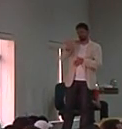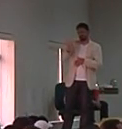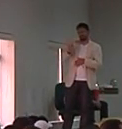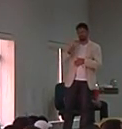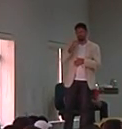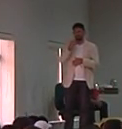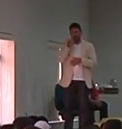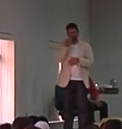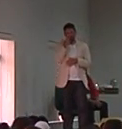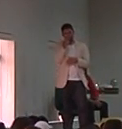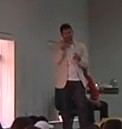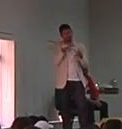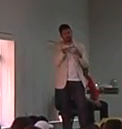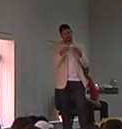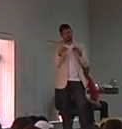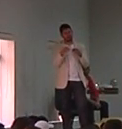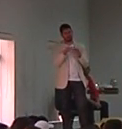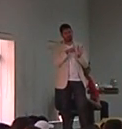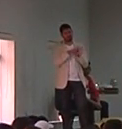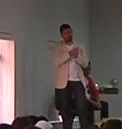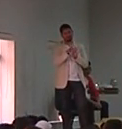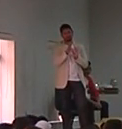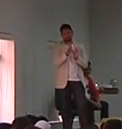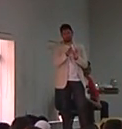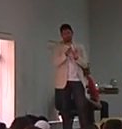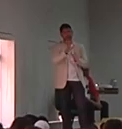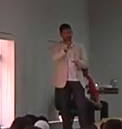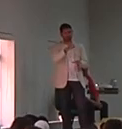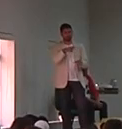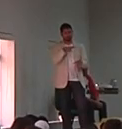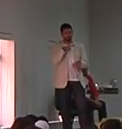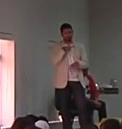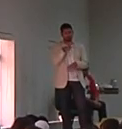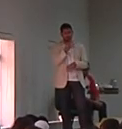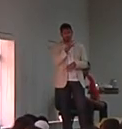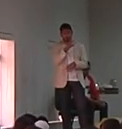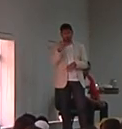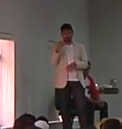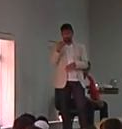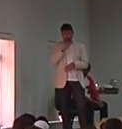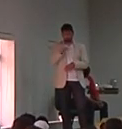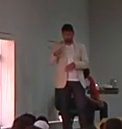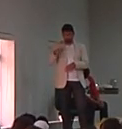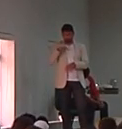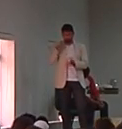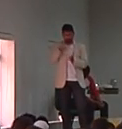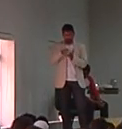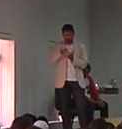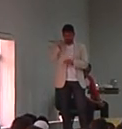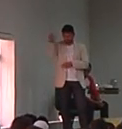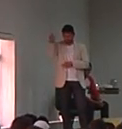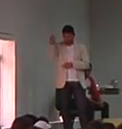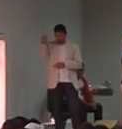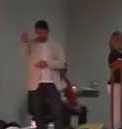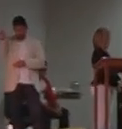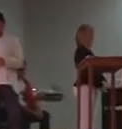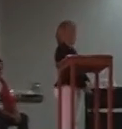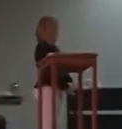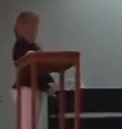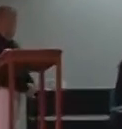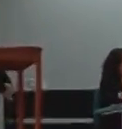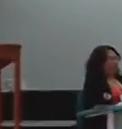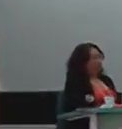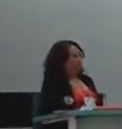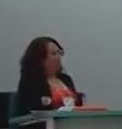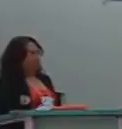pergunta querendo fazer uma pergunta. Se de 400 professores que existem no Campus Recife for feita diretamente essa pergunta,